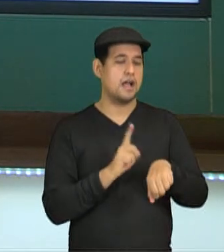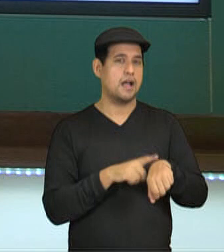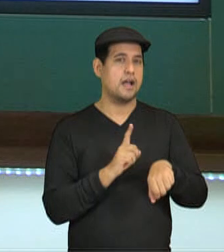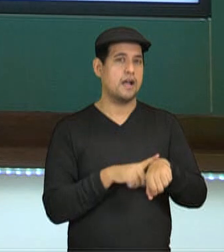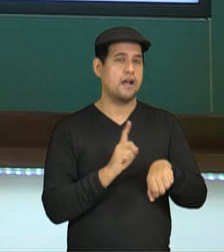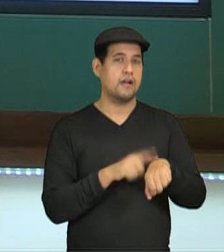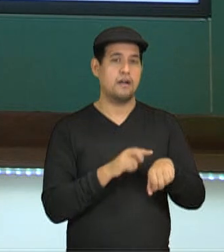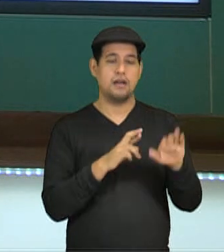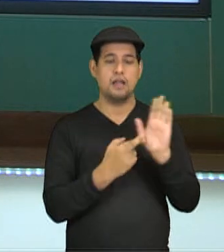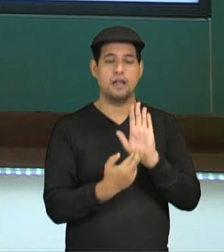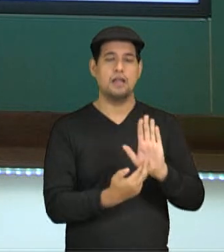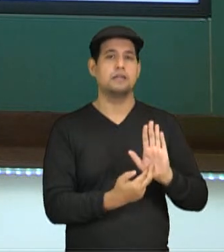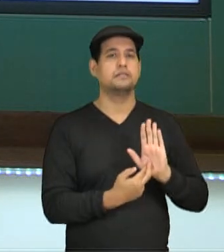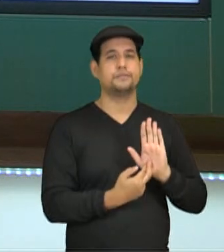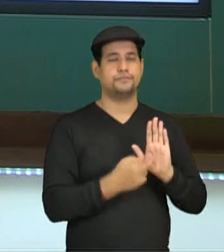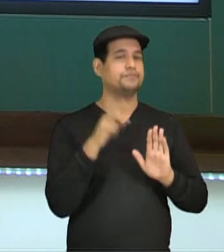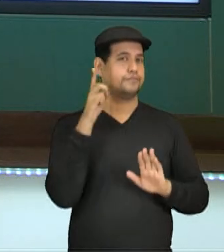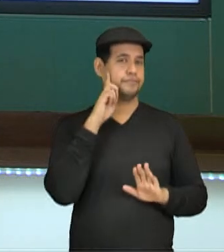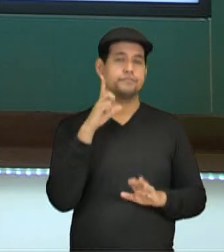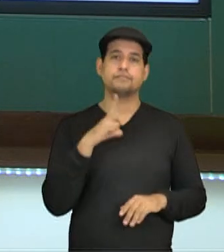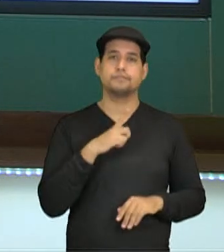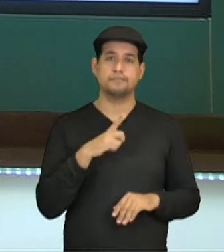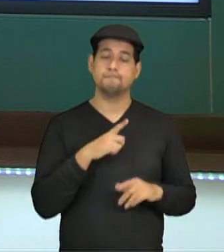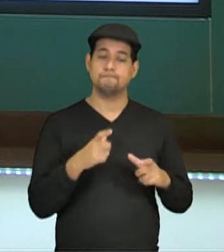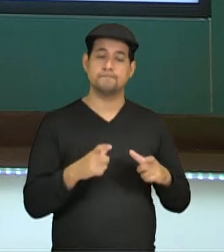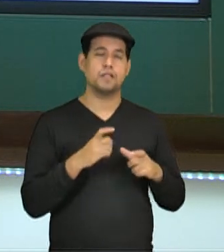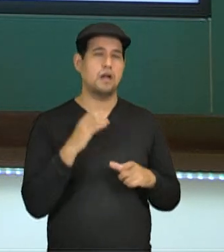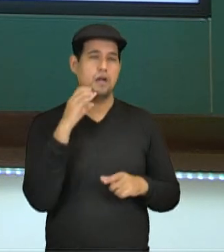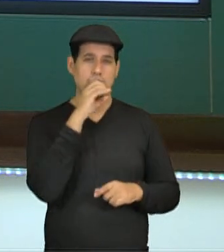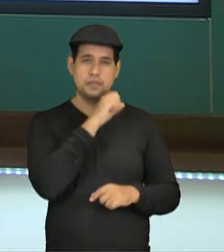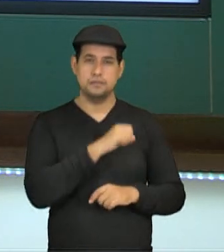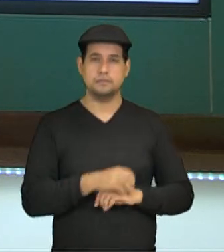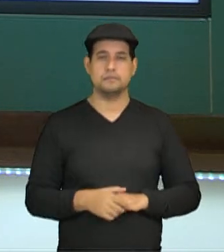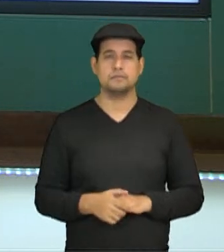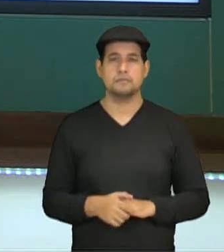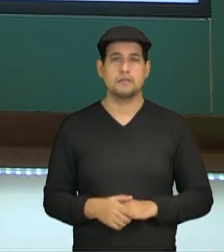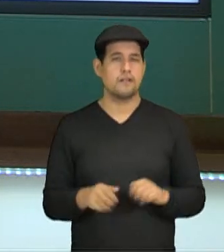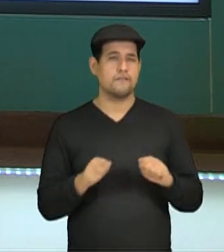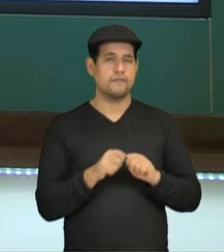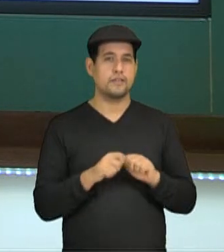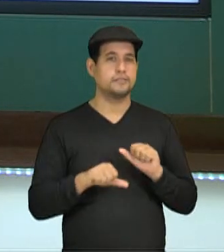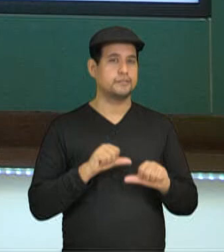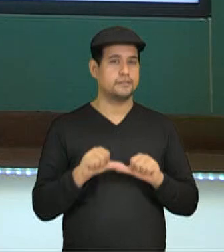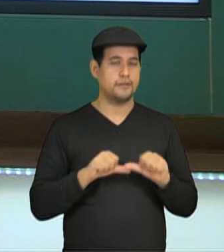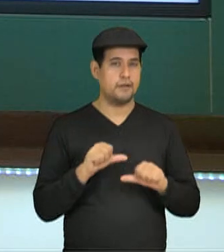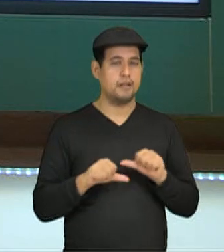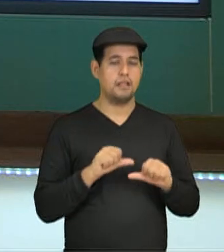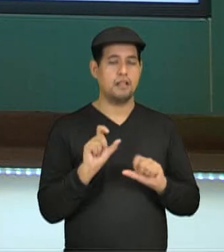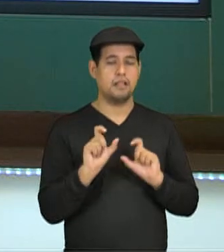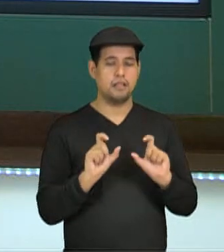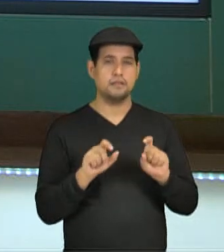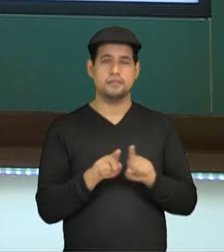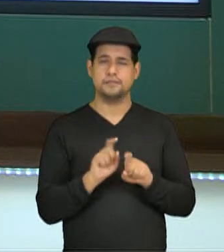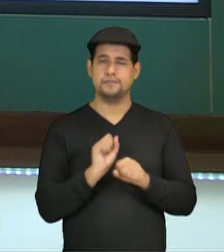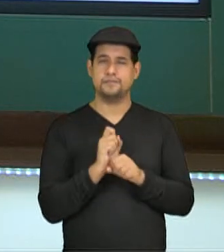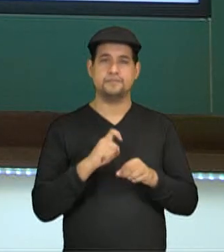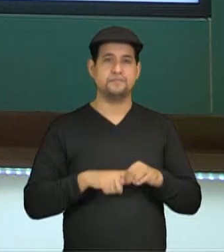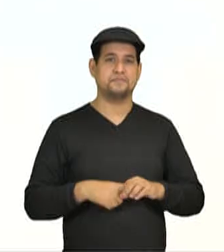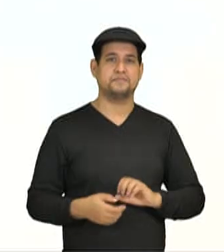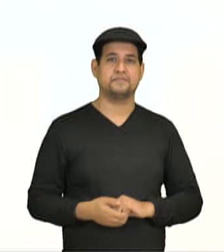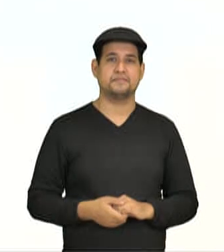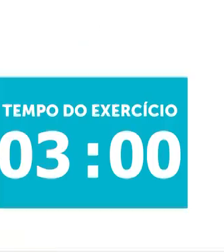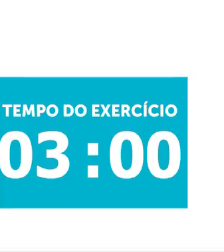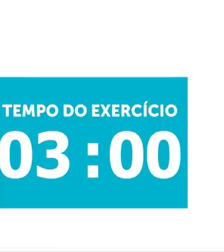representa do dia que terá essa temperatura. Tá bom? Faz a troca, mexe um pouquinho na equação ali, eu já volto.